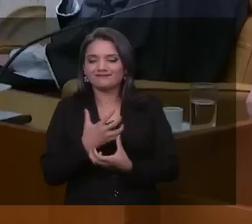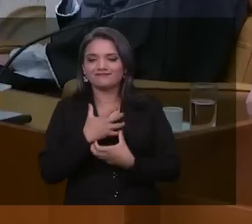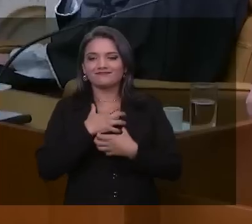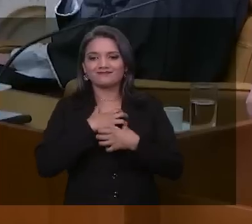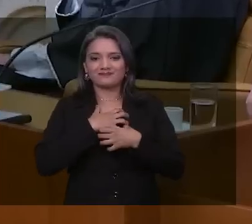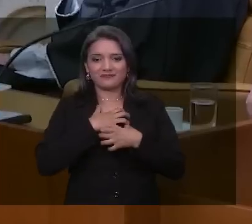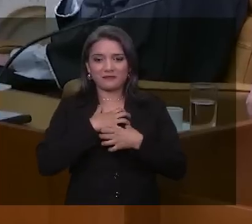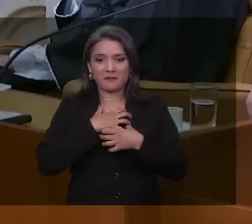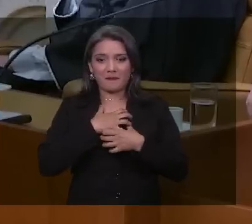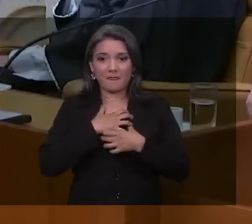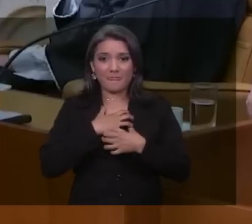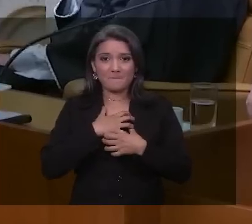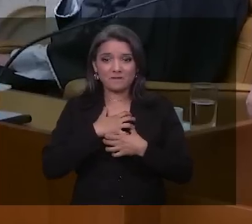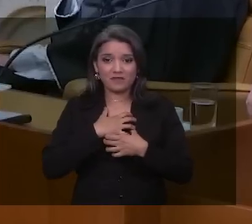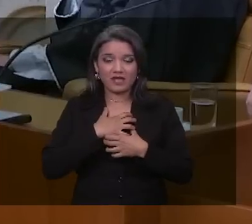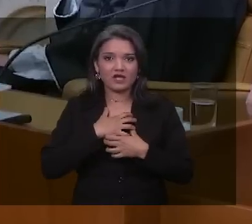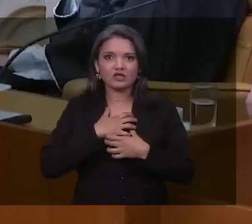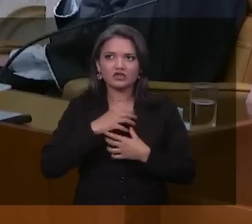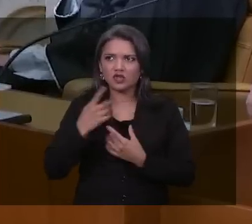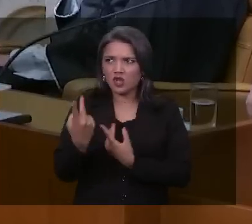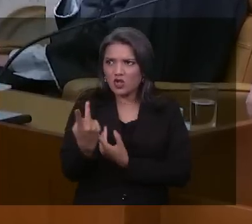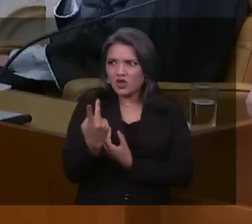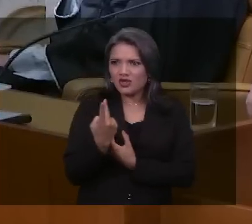onde não diremos nada,